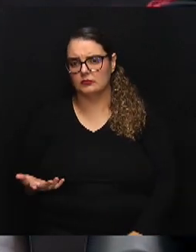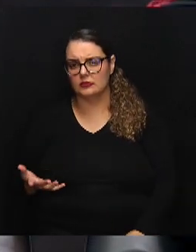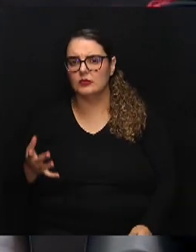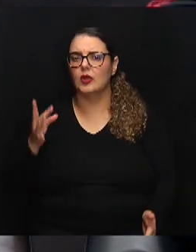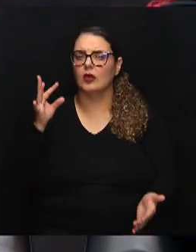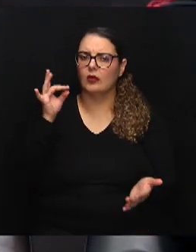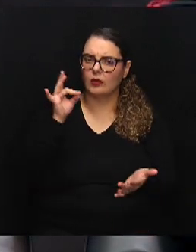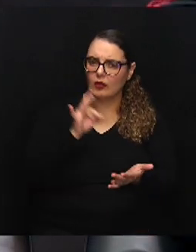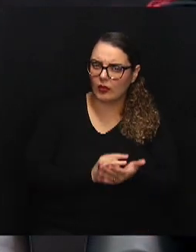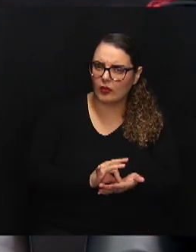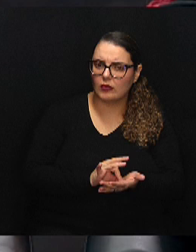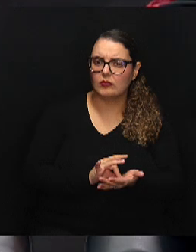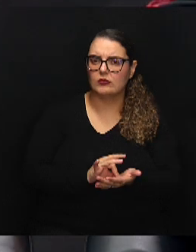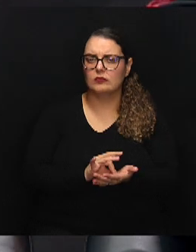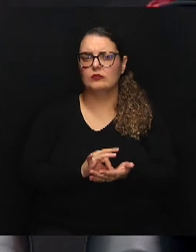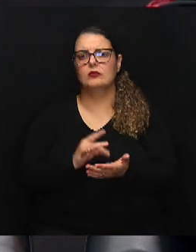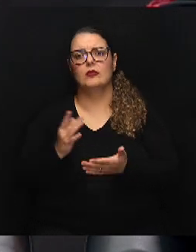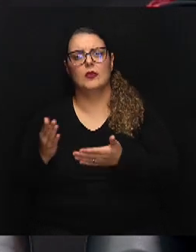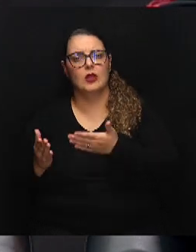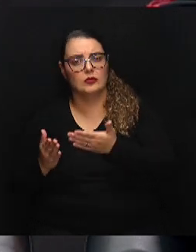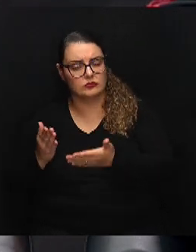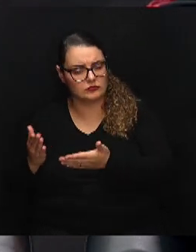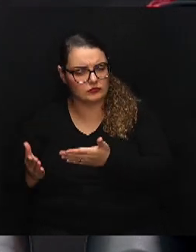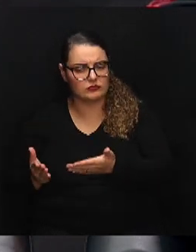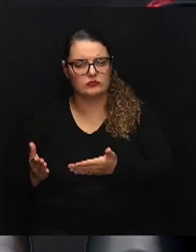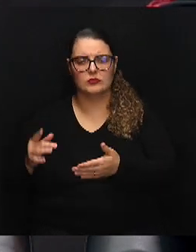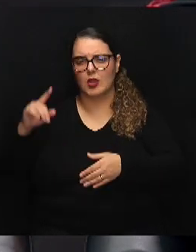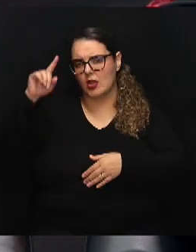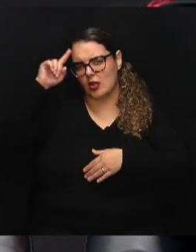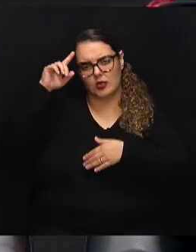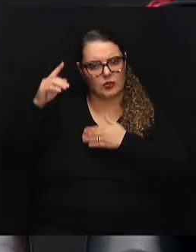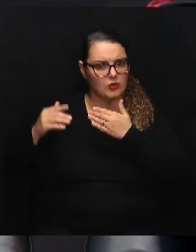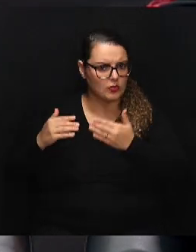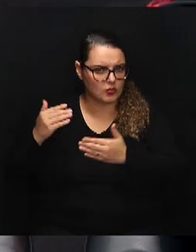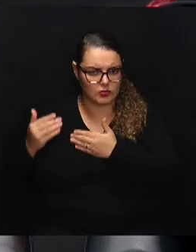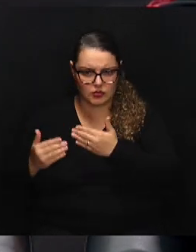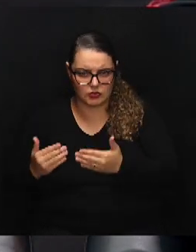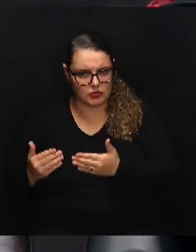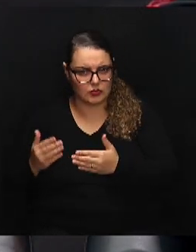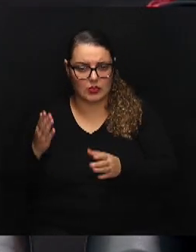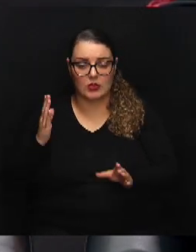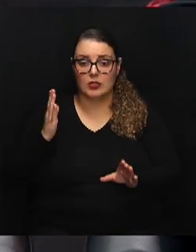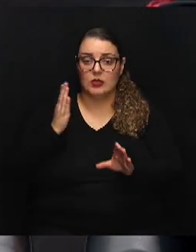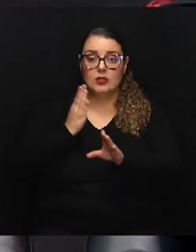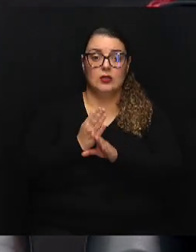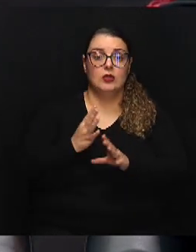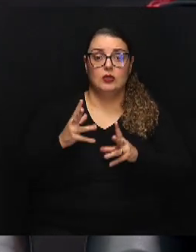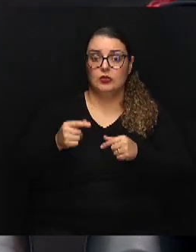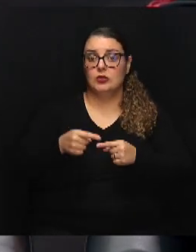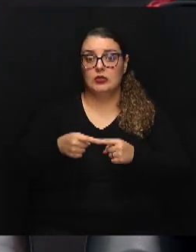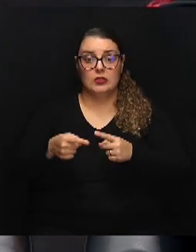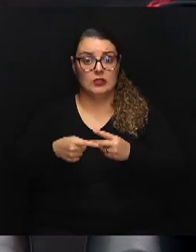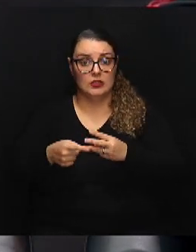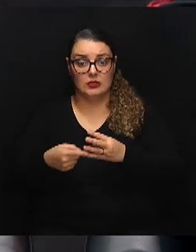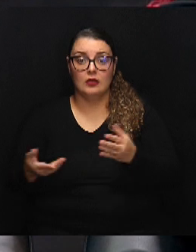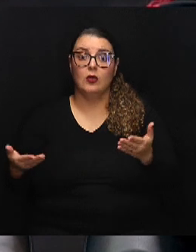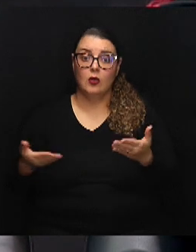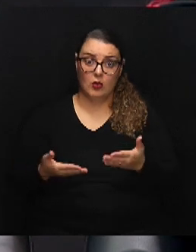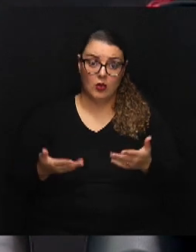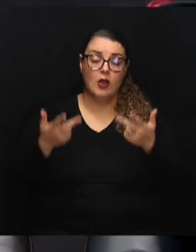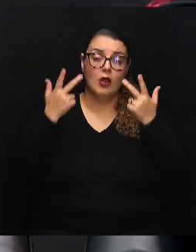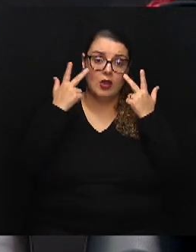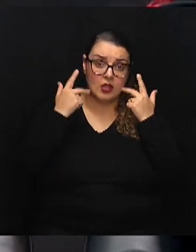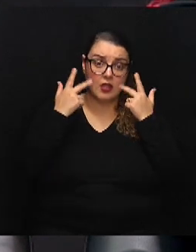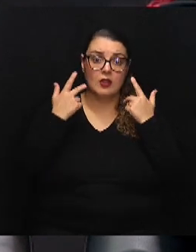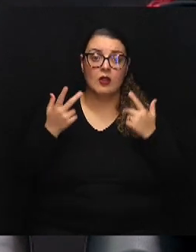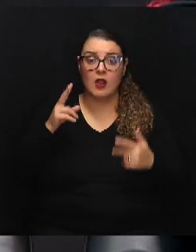verdade, tava ali com elas no seu cotidiano, se encontrava toda semana. Hoje é muito comum você ver,